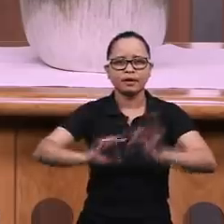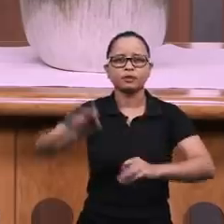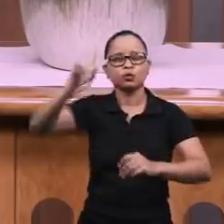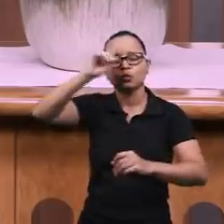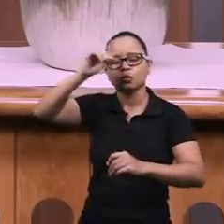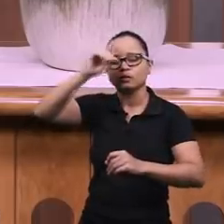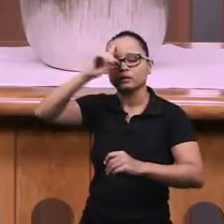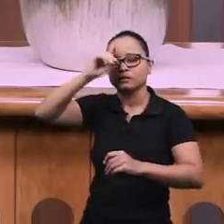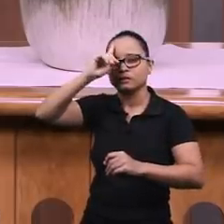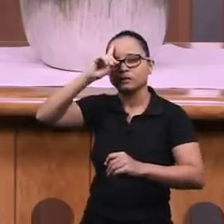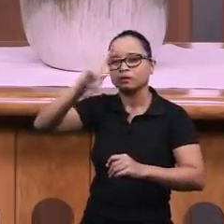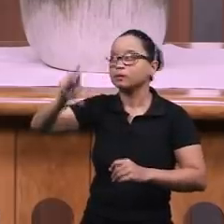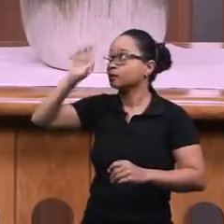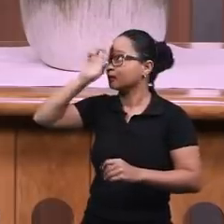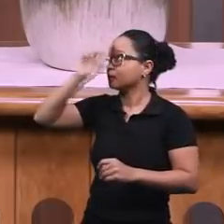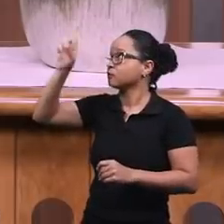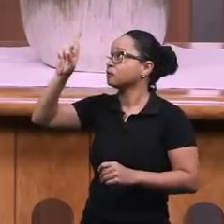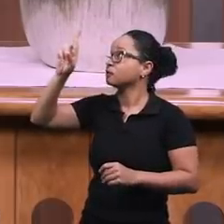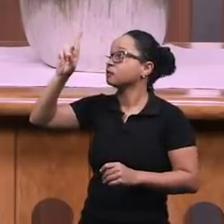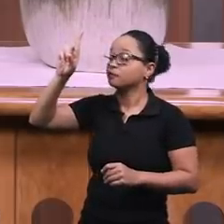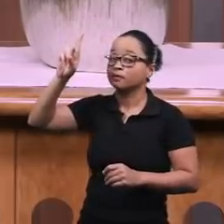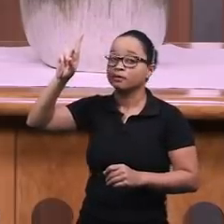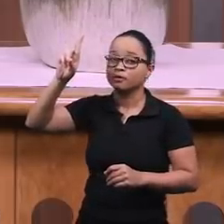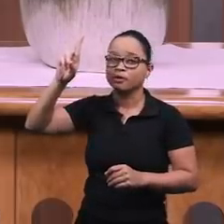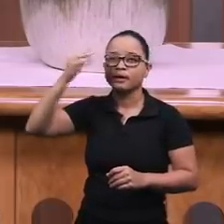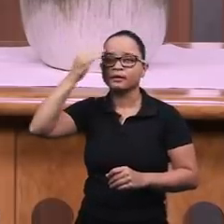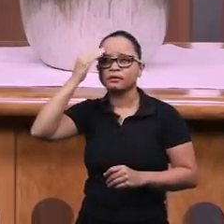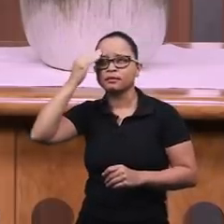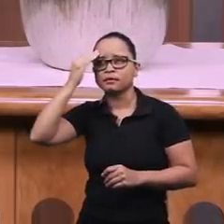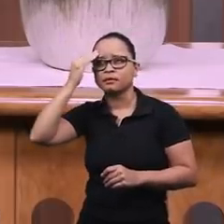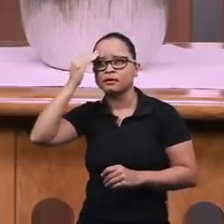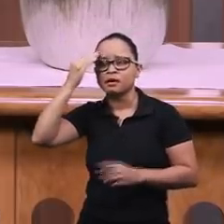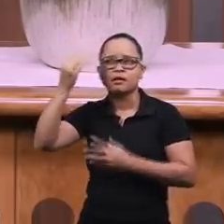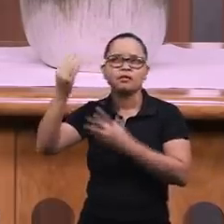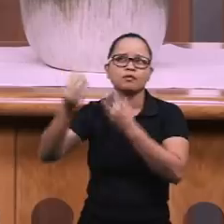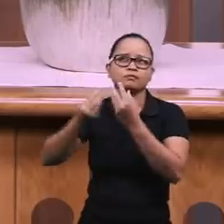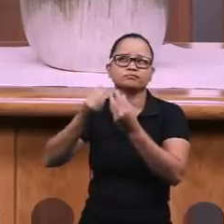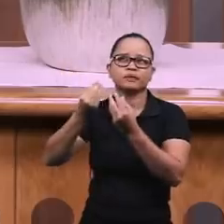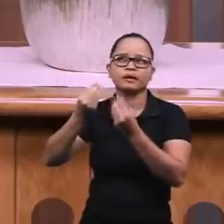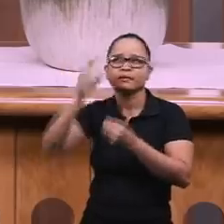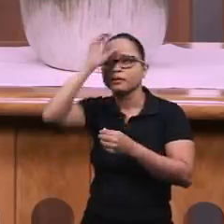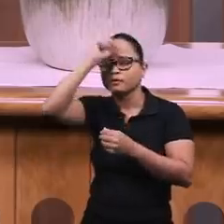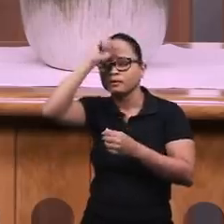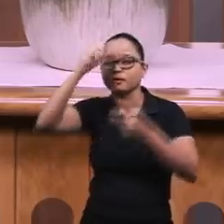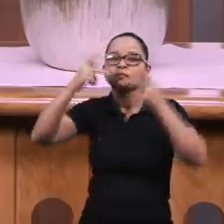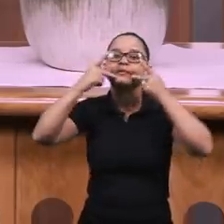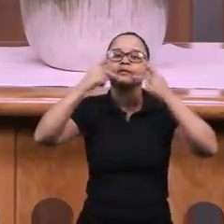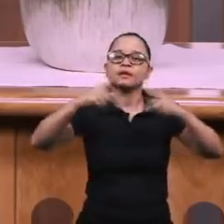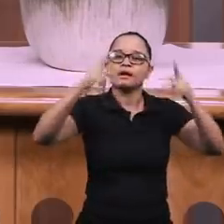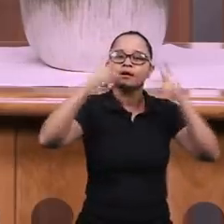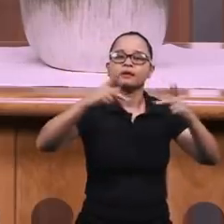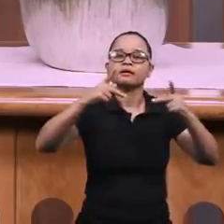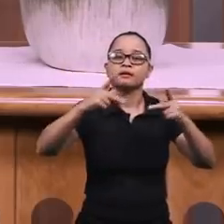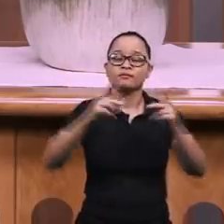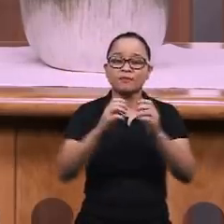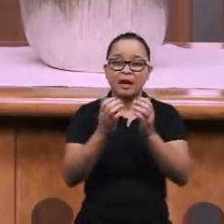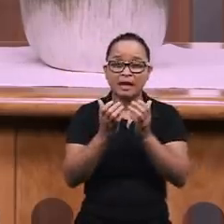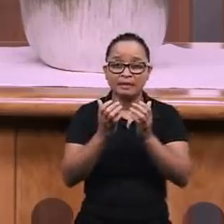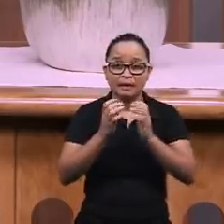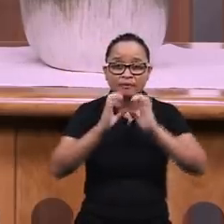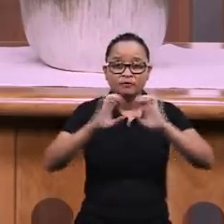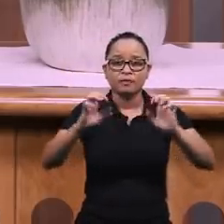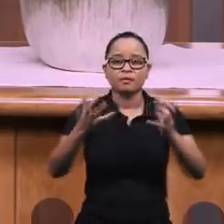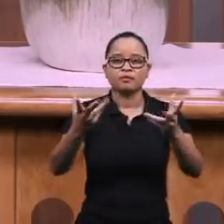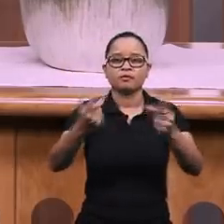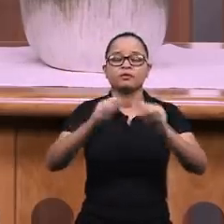preparados a cada dia para sair o refletir aquilo que tenha aprendido para pregar este evangelho maravilhoso para